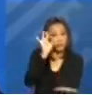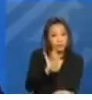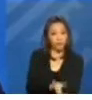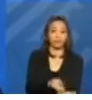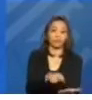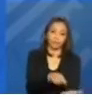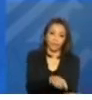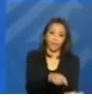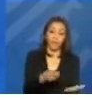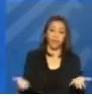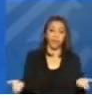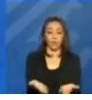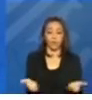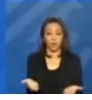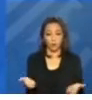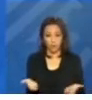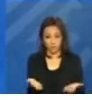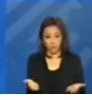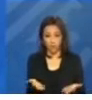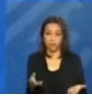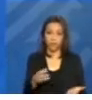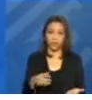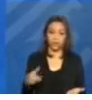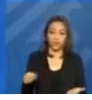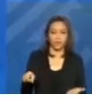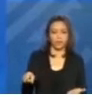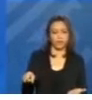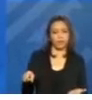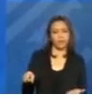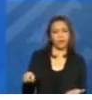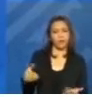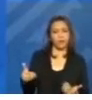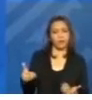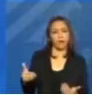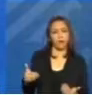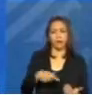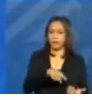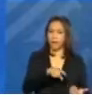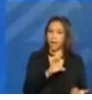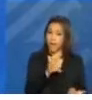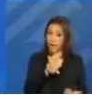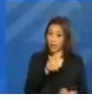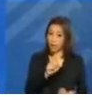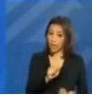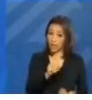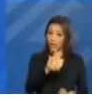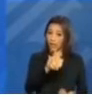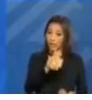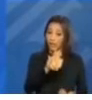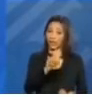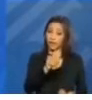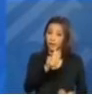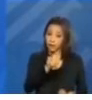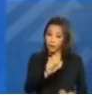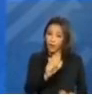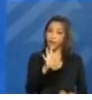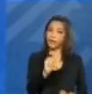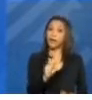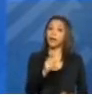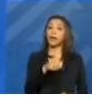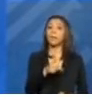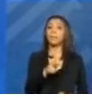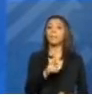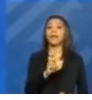hoje a cidadania, a Dataprev faz um ajuste fino, a gente deve receber, com isso pagamos